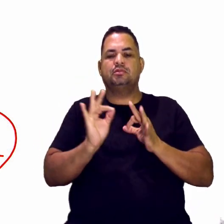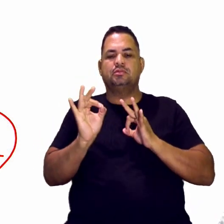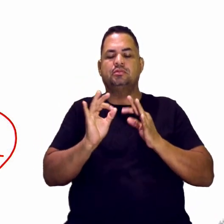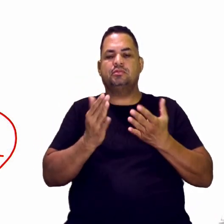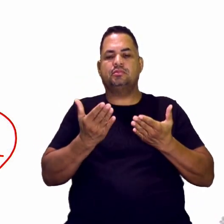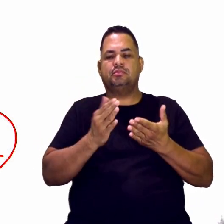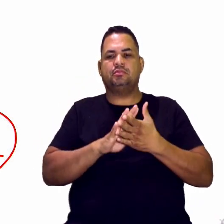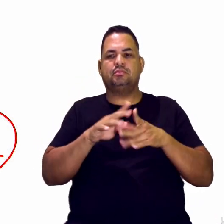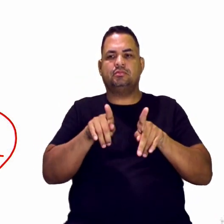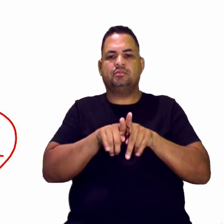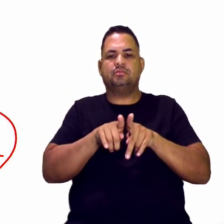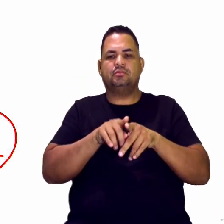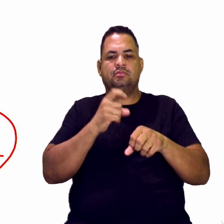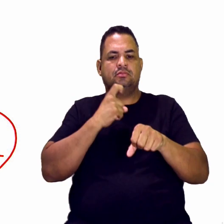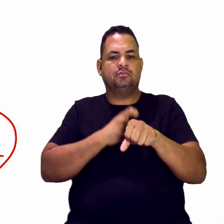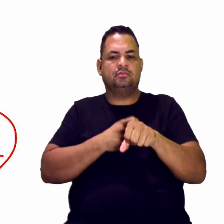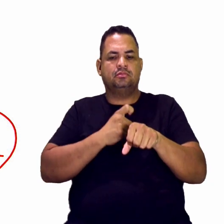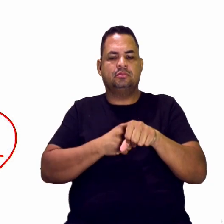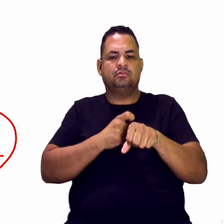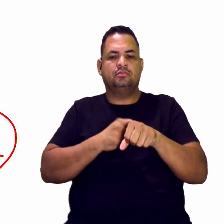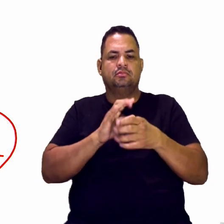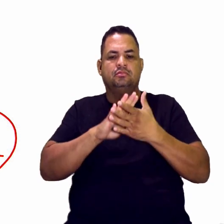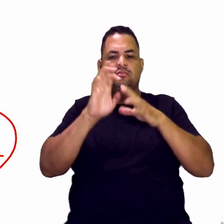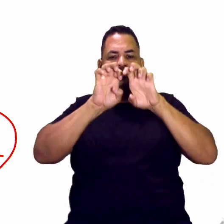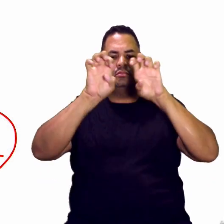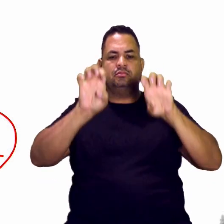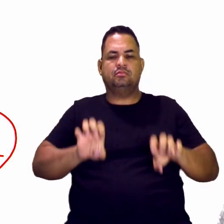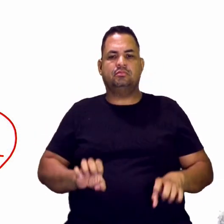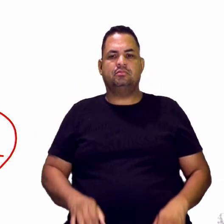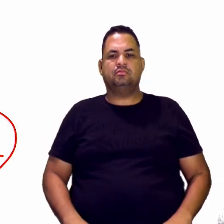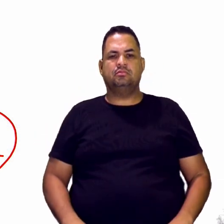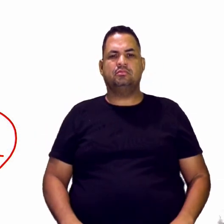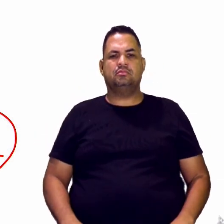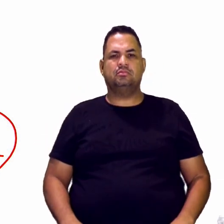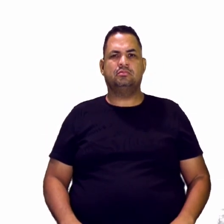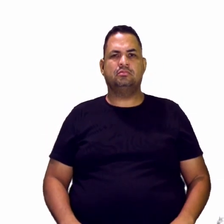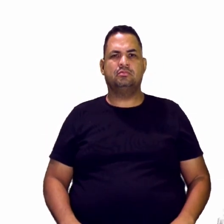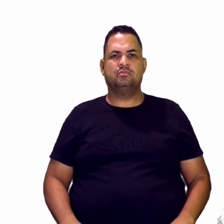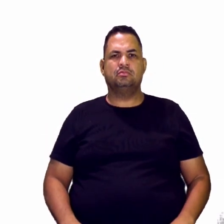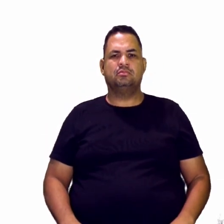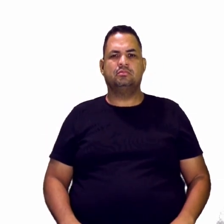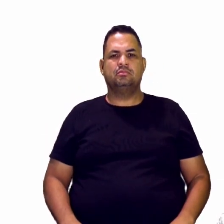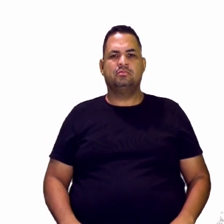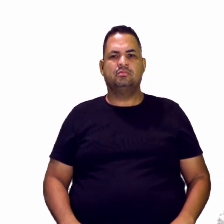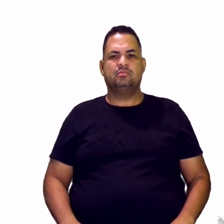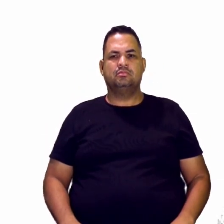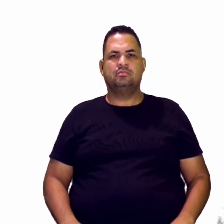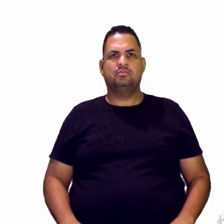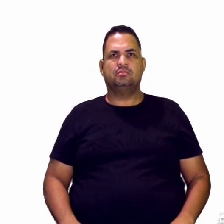confere aí também mais rigidez a essa estrutura, tá bom?